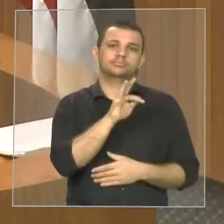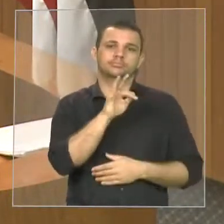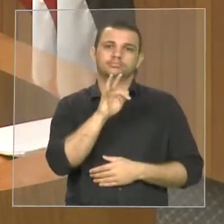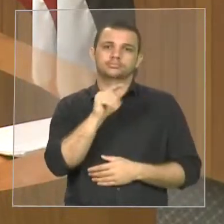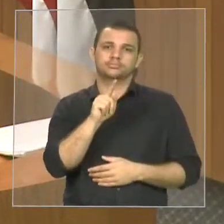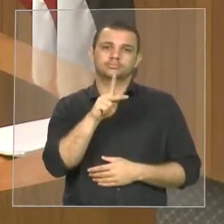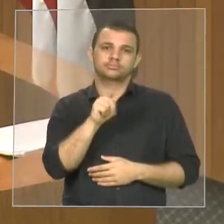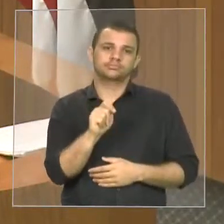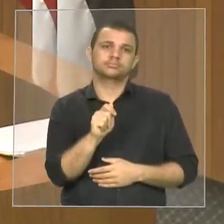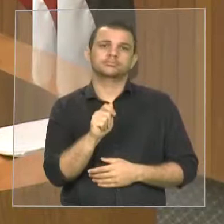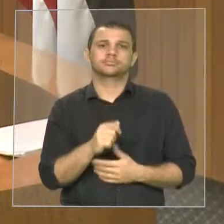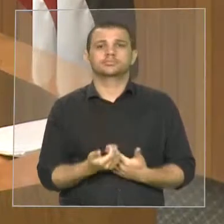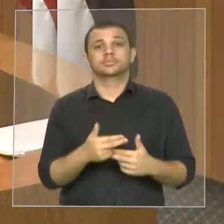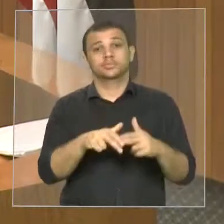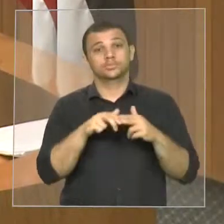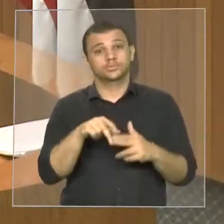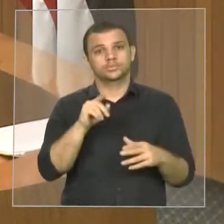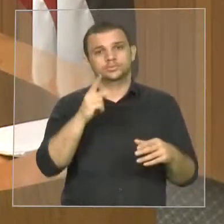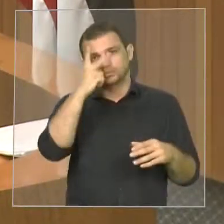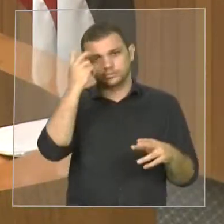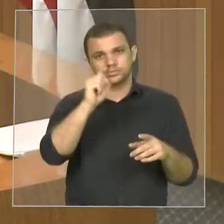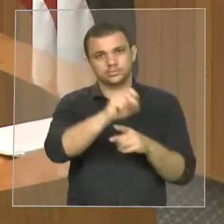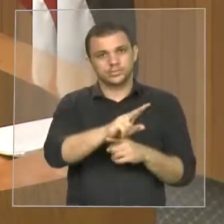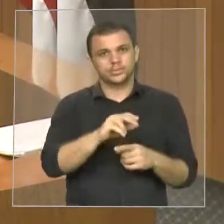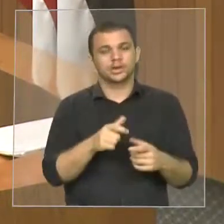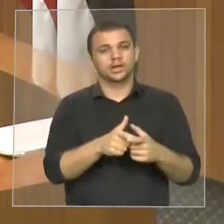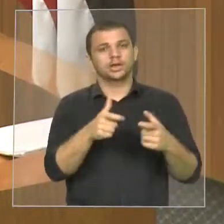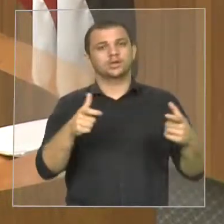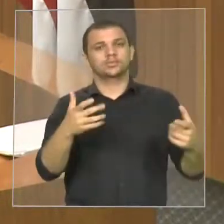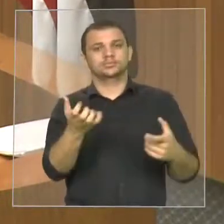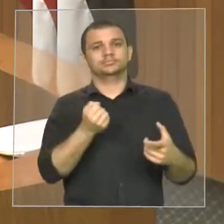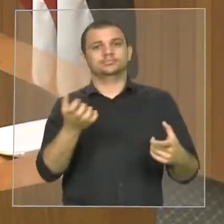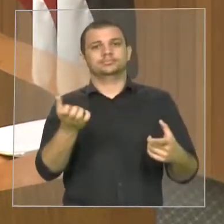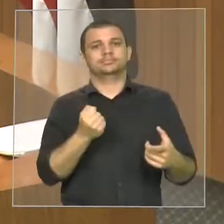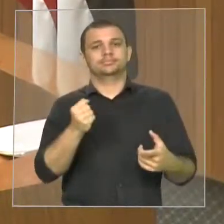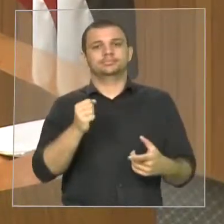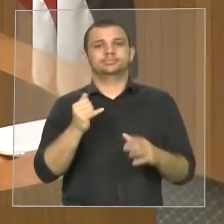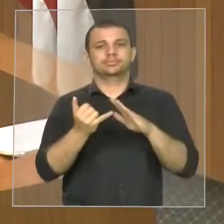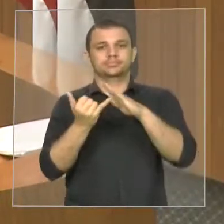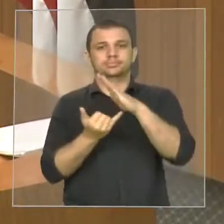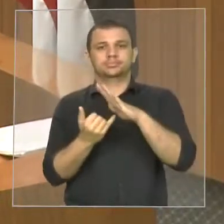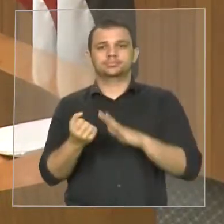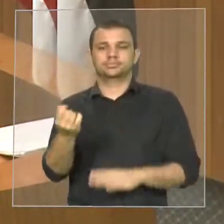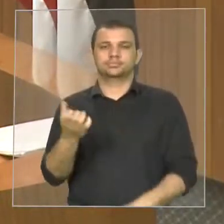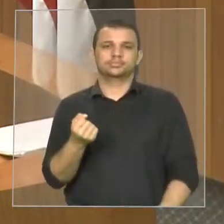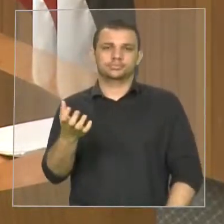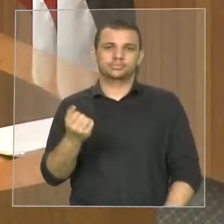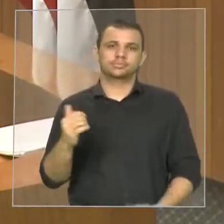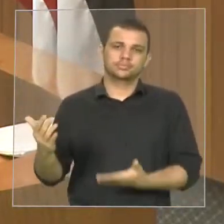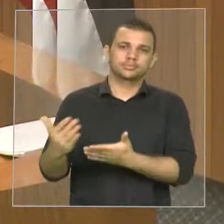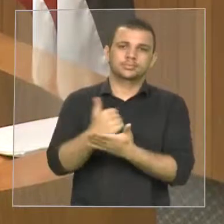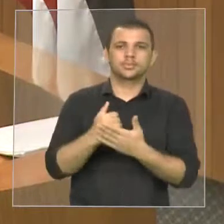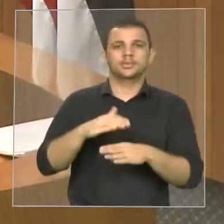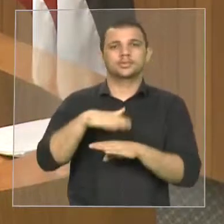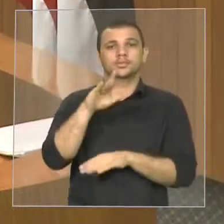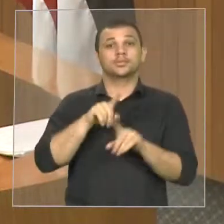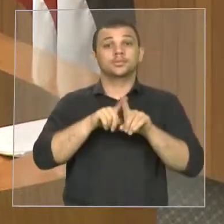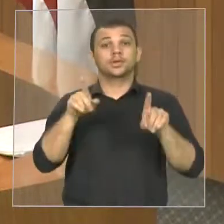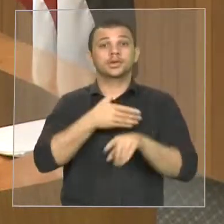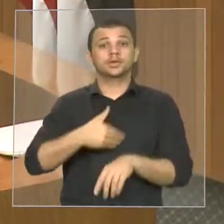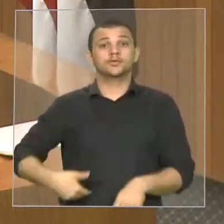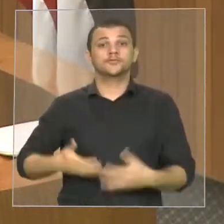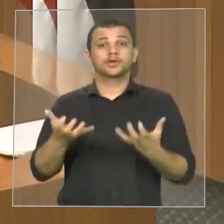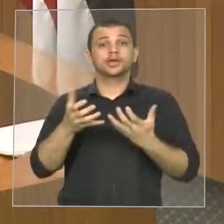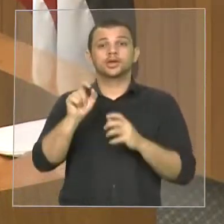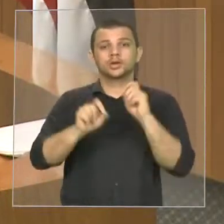para aumentar a arrecadação do Instituto de Previdência. Mas não, o governo certamente, para poder nomear os seus apadrinhados políticos,